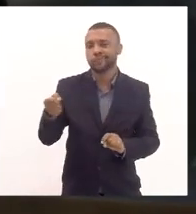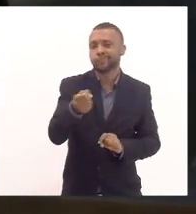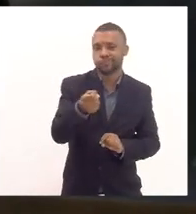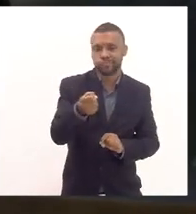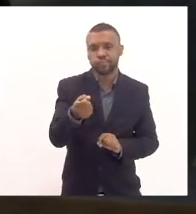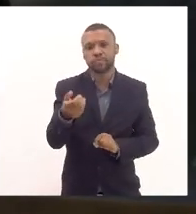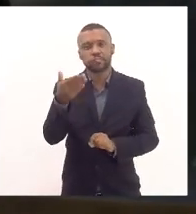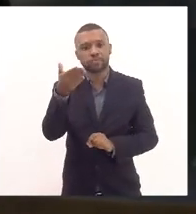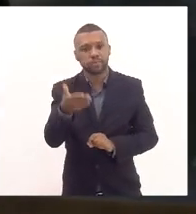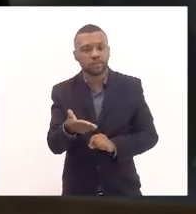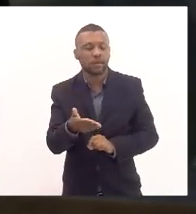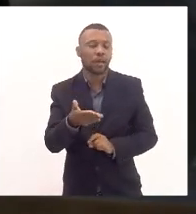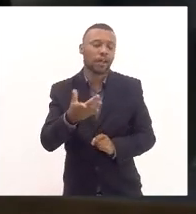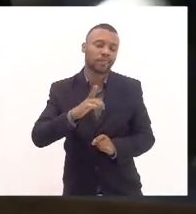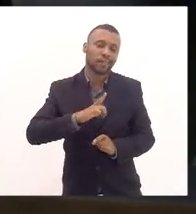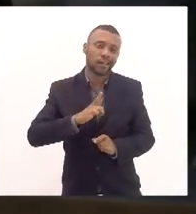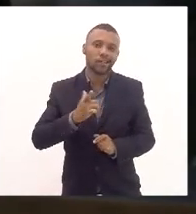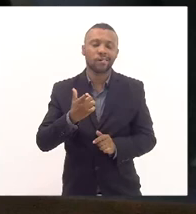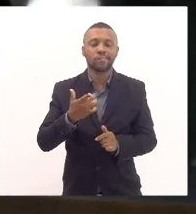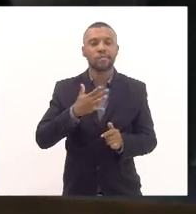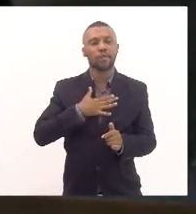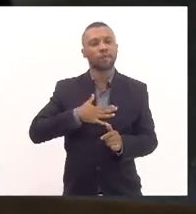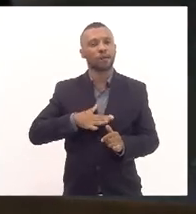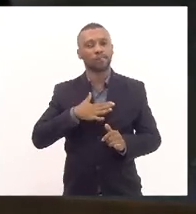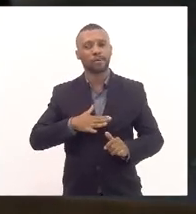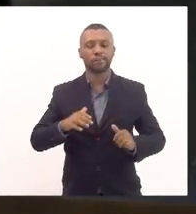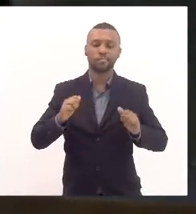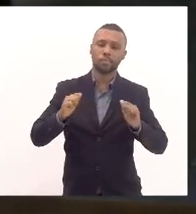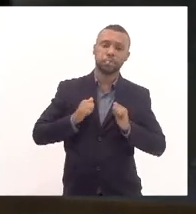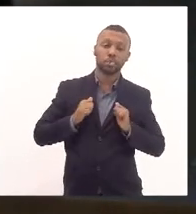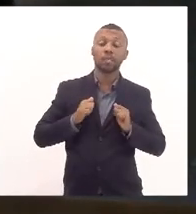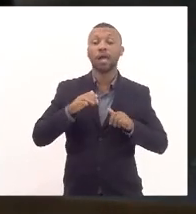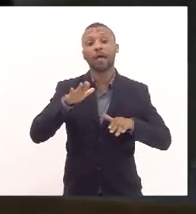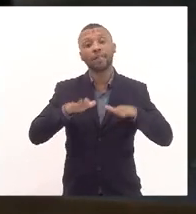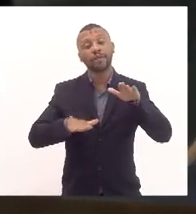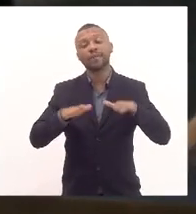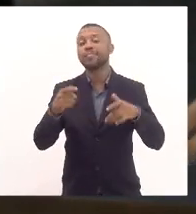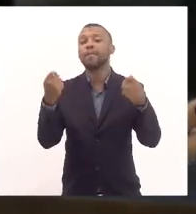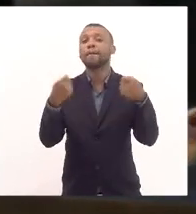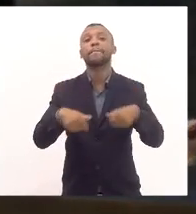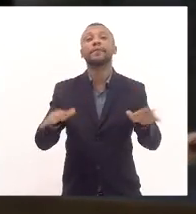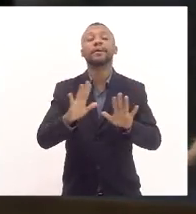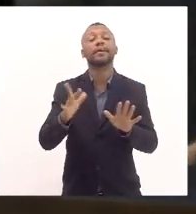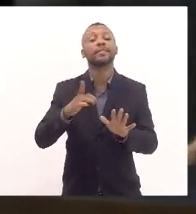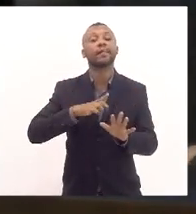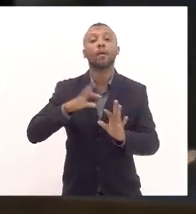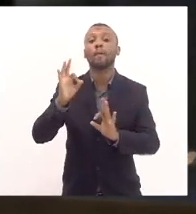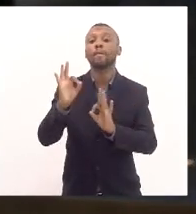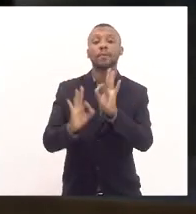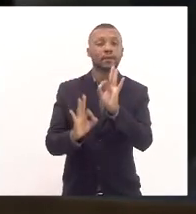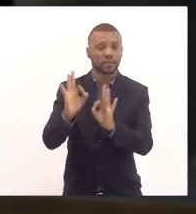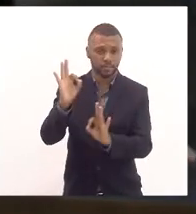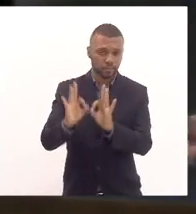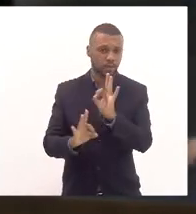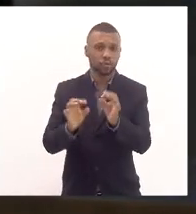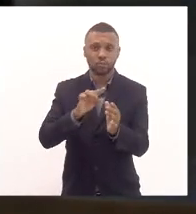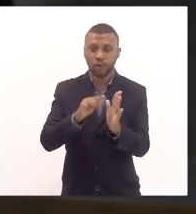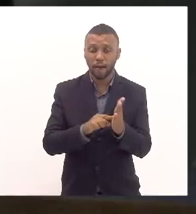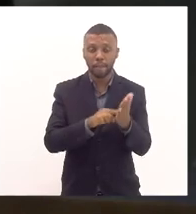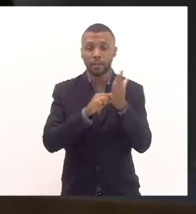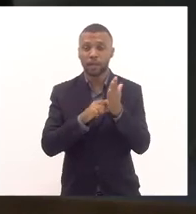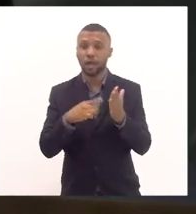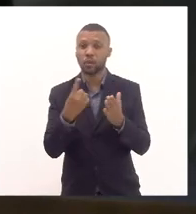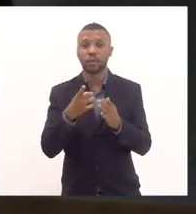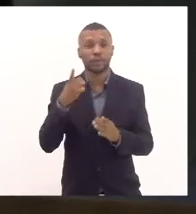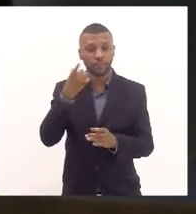a ficar muito tranquilo e talvez não se precisar fazer um planejamento para apresentar a gente